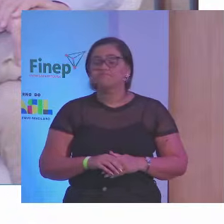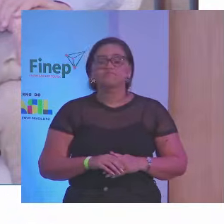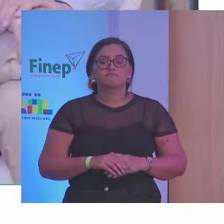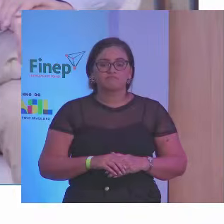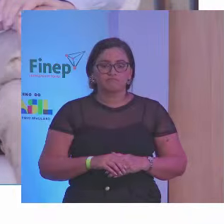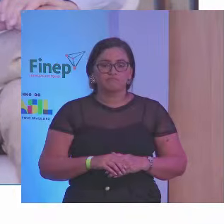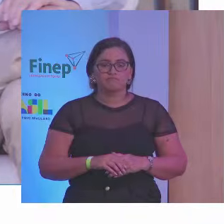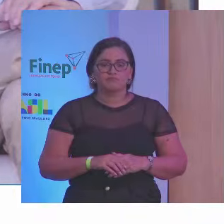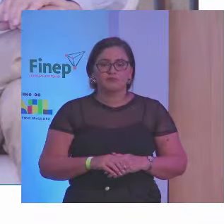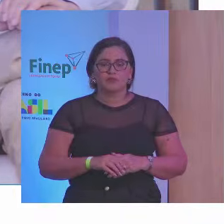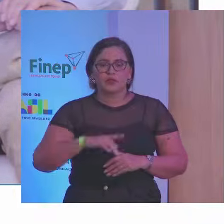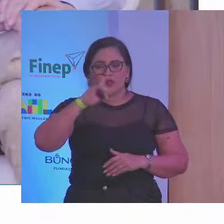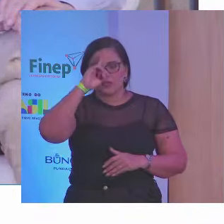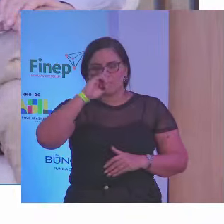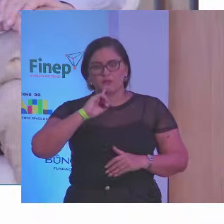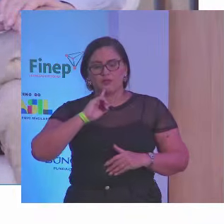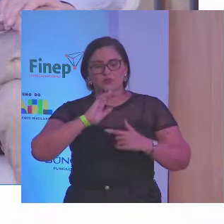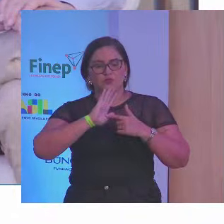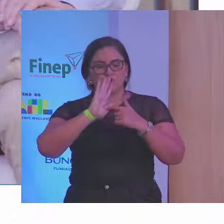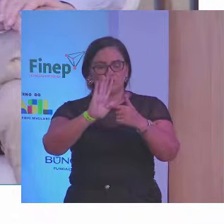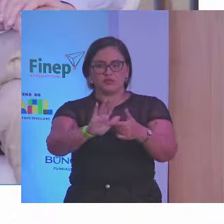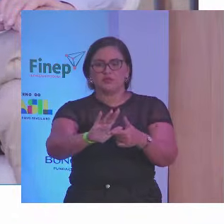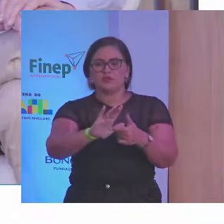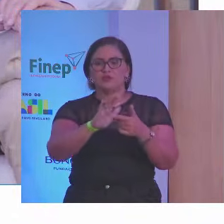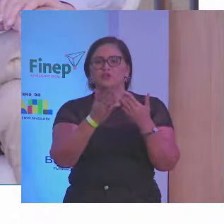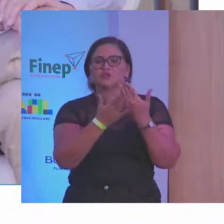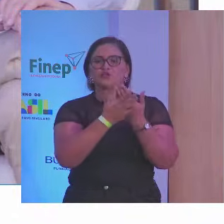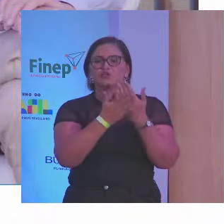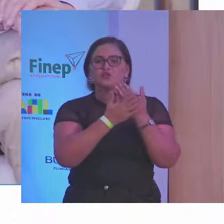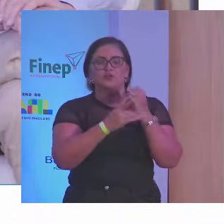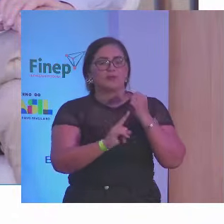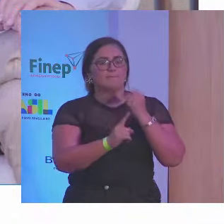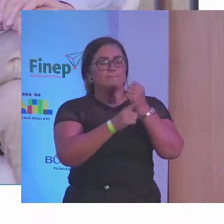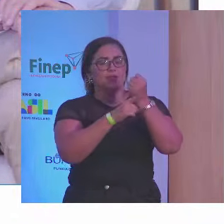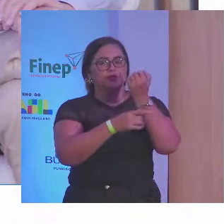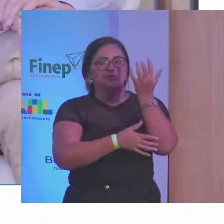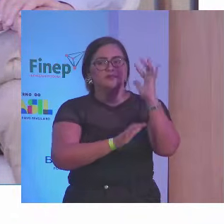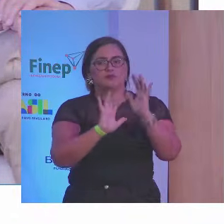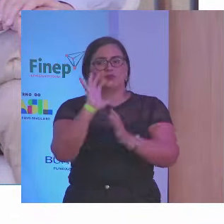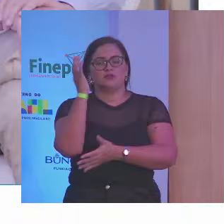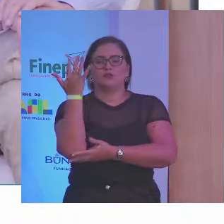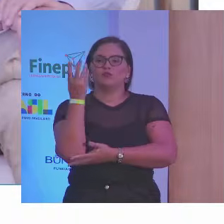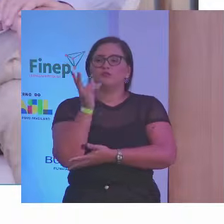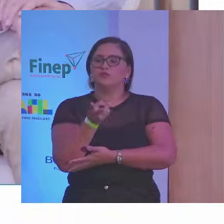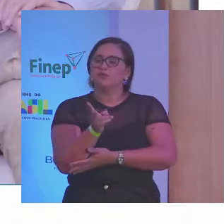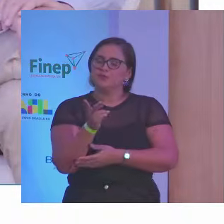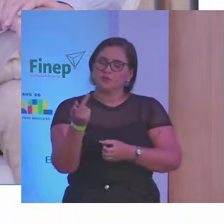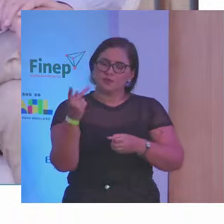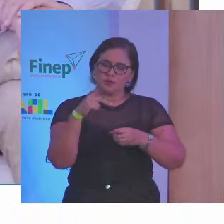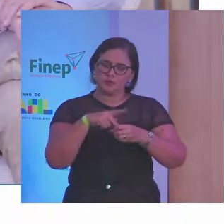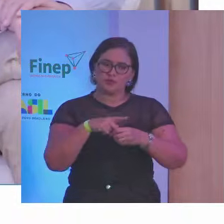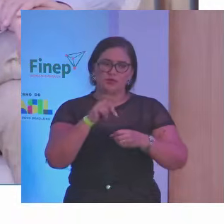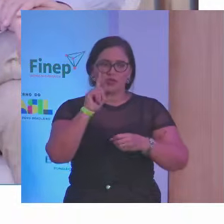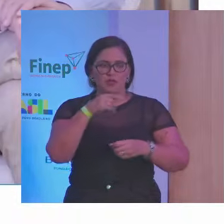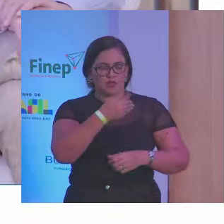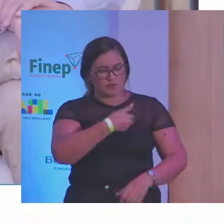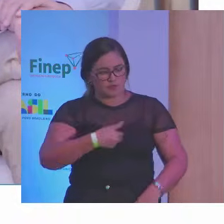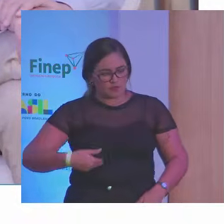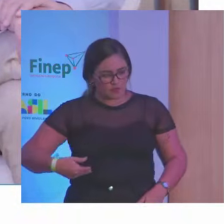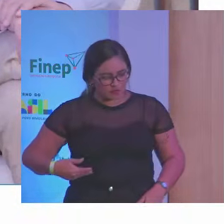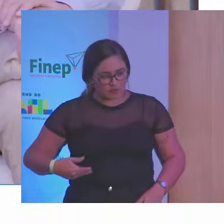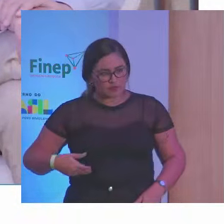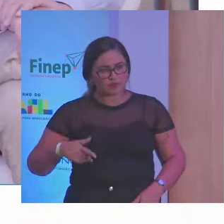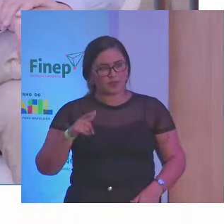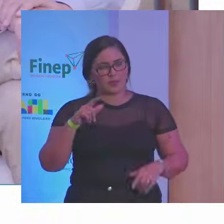Aquela figura que eu mostrei, né, é do estudo de impacto ambiental da própria Petrobras, que é público, né, tem